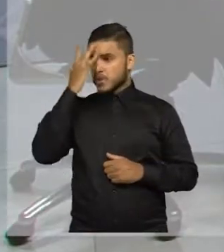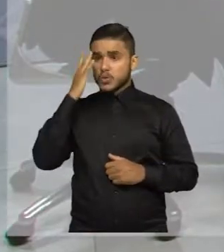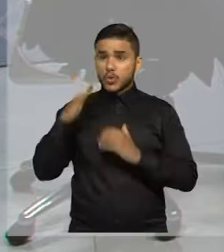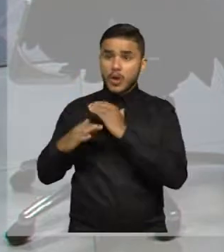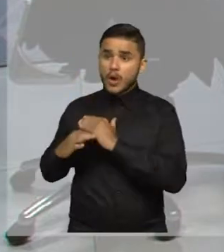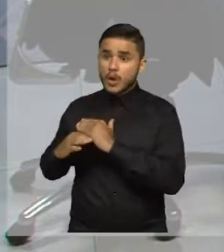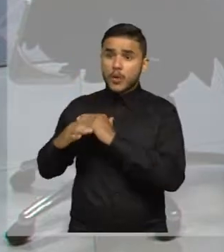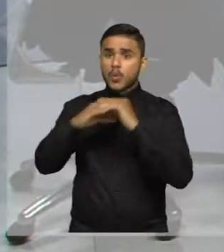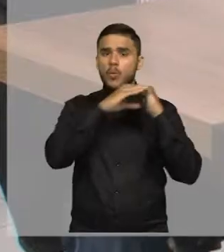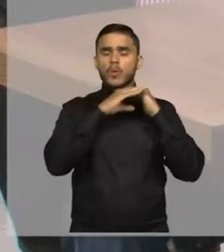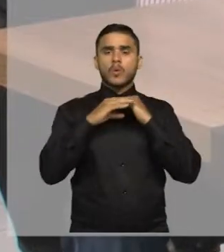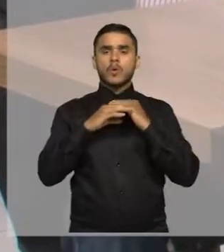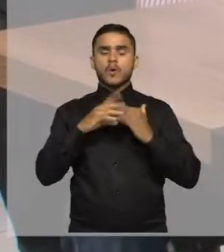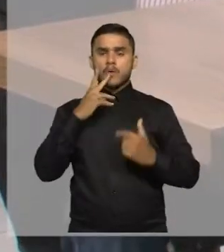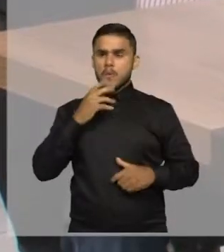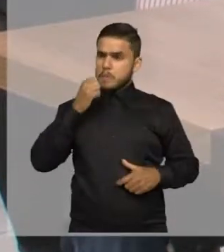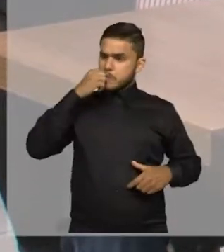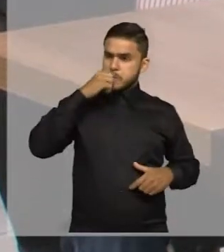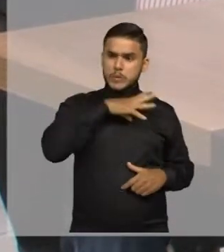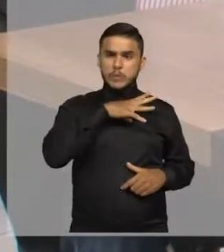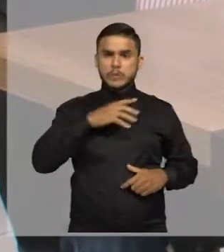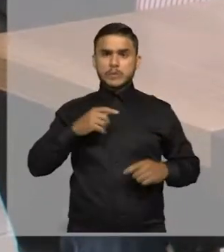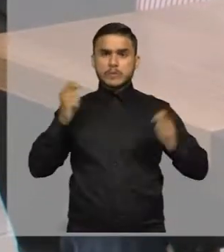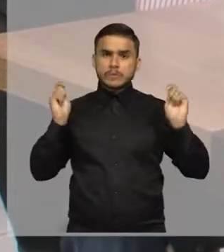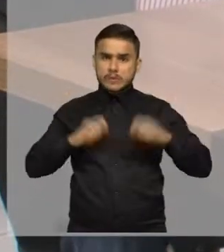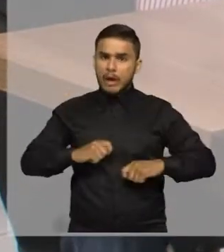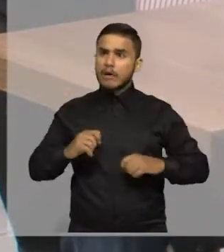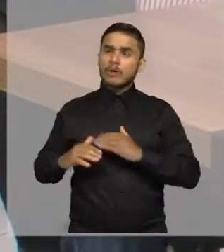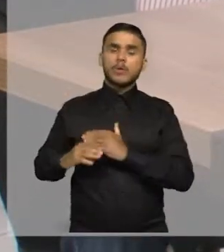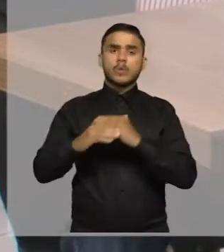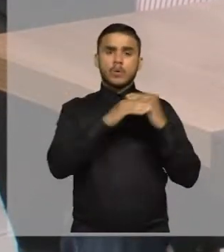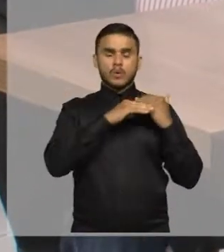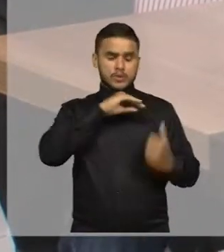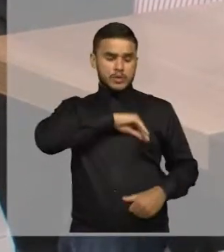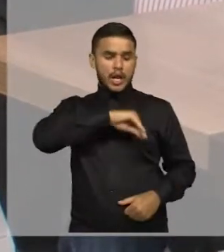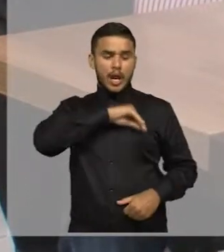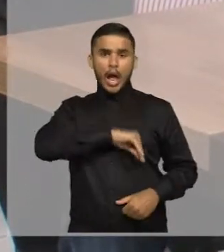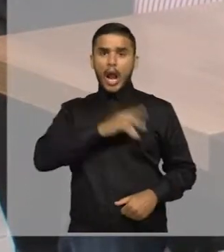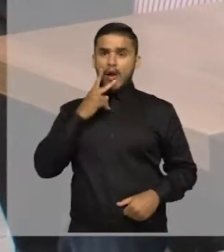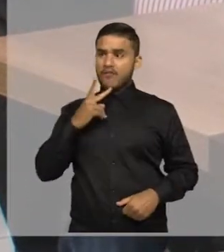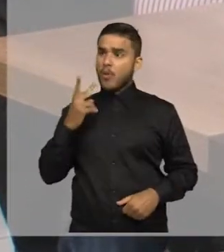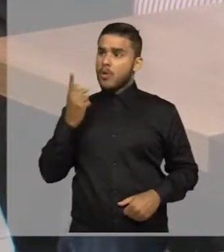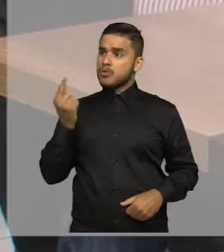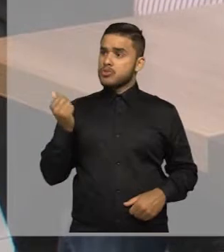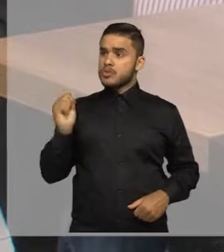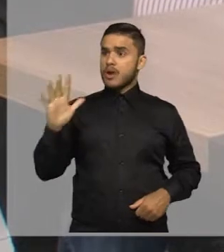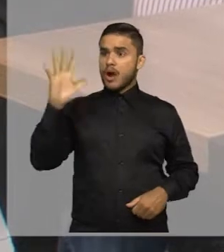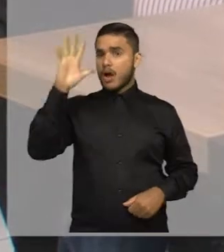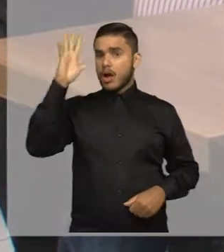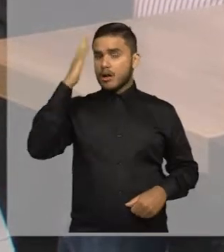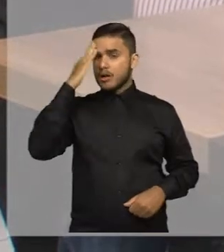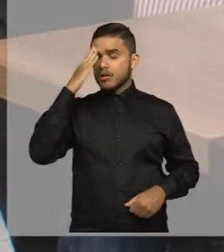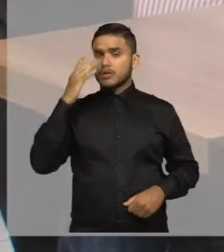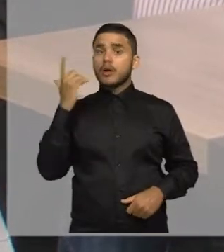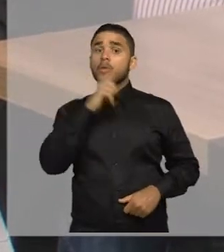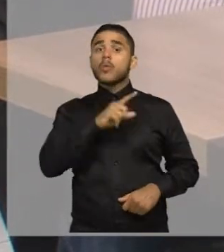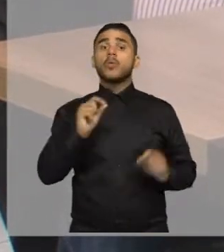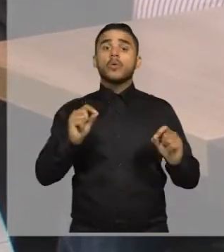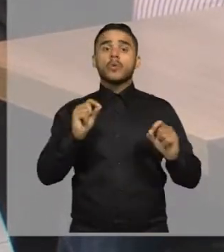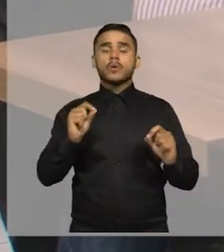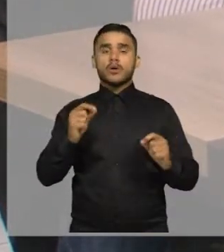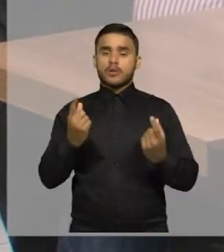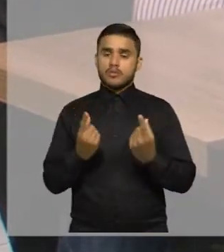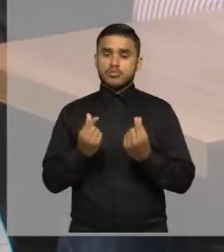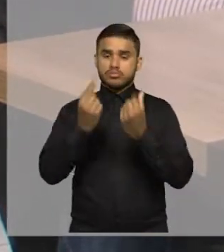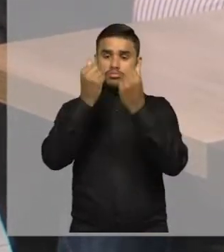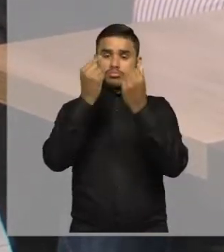Você só consegue igualar as pessoas. Você tem que promover a sociedade, o sujeito ganhar melhor e você ter um bem-estar